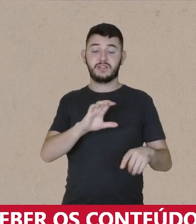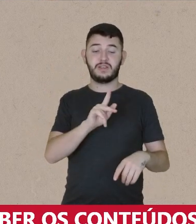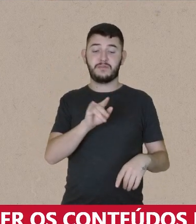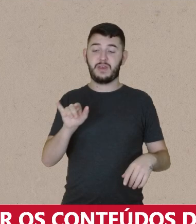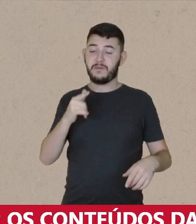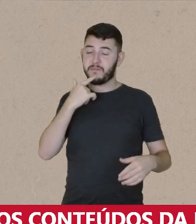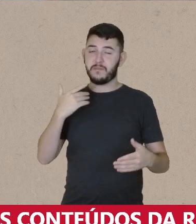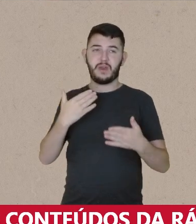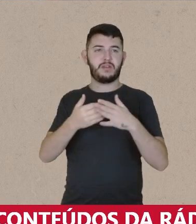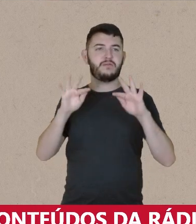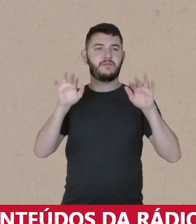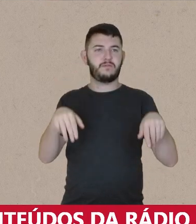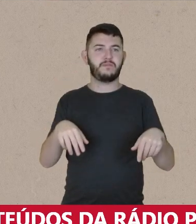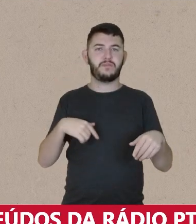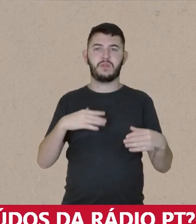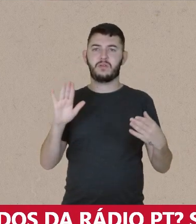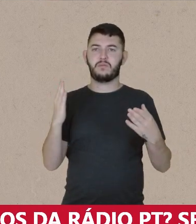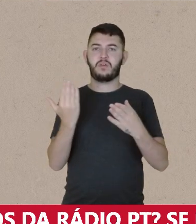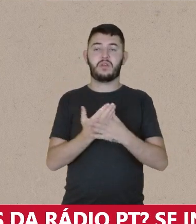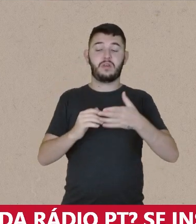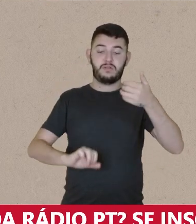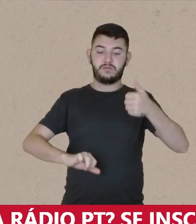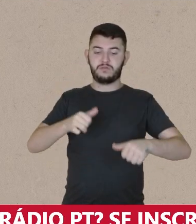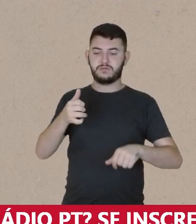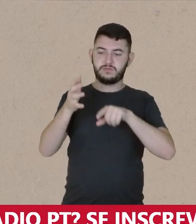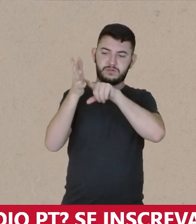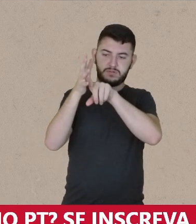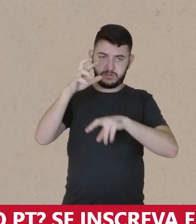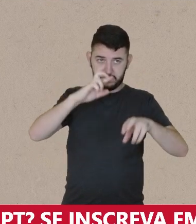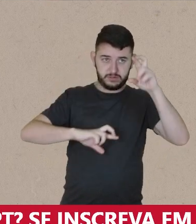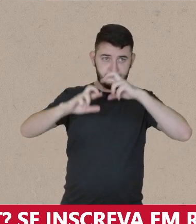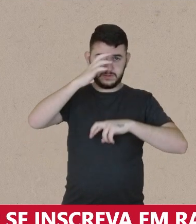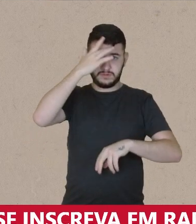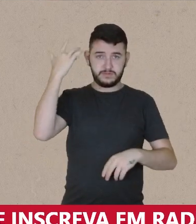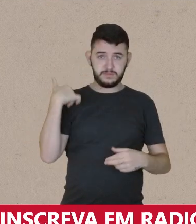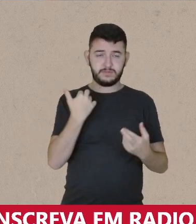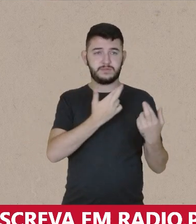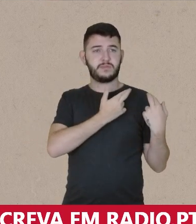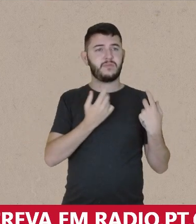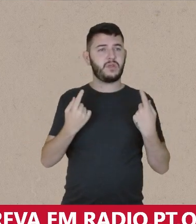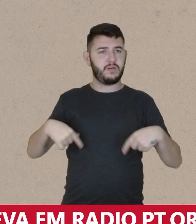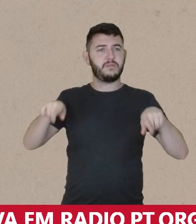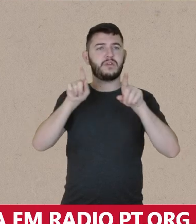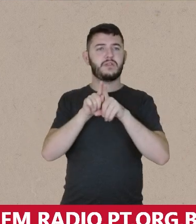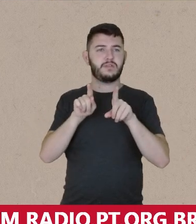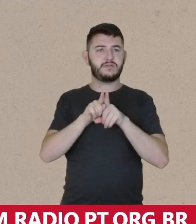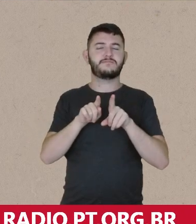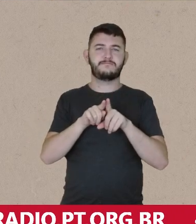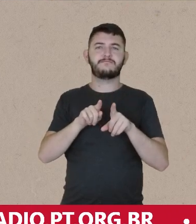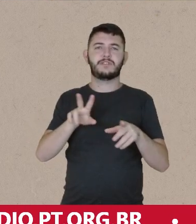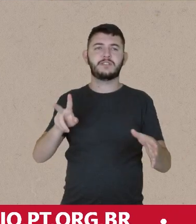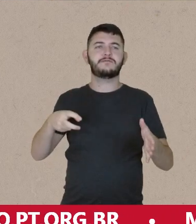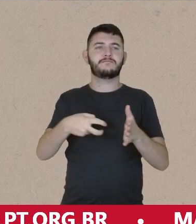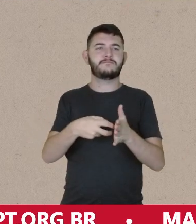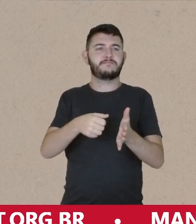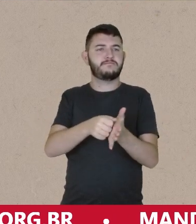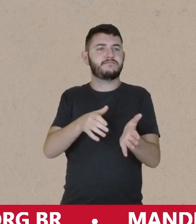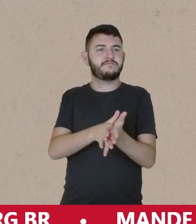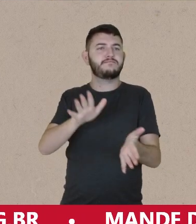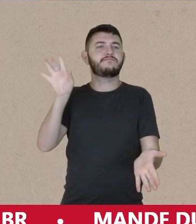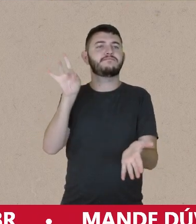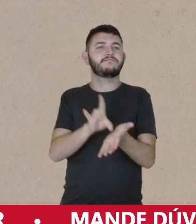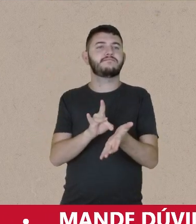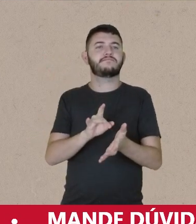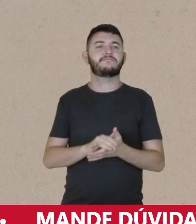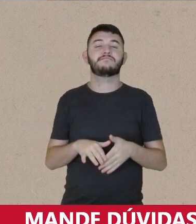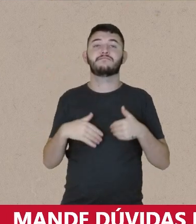avaliado, profundamente investigado, e os responsáveis precisam ser duramente e exemplarmente punidos.